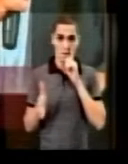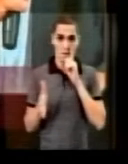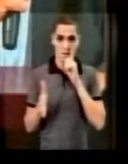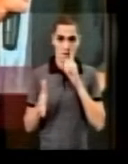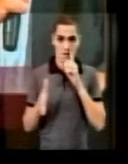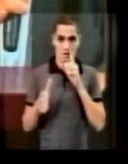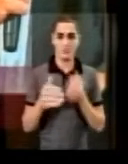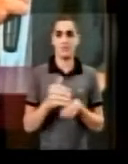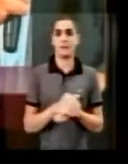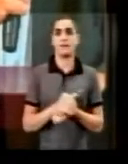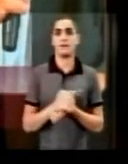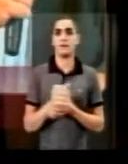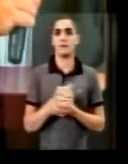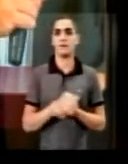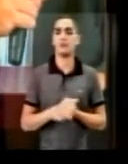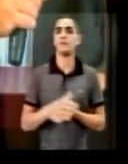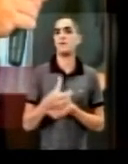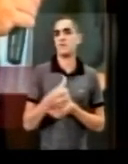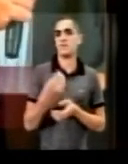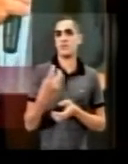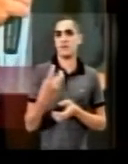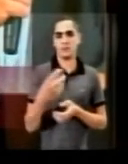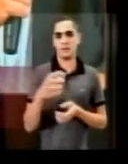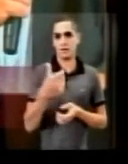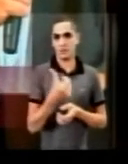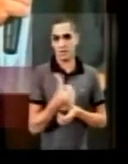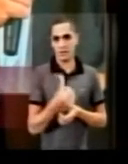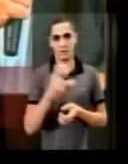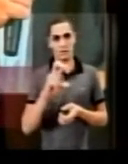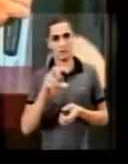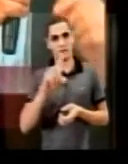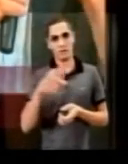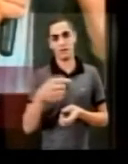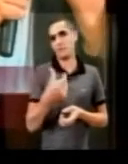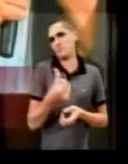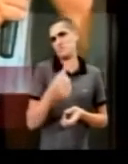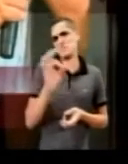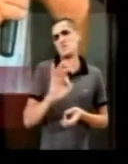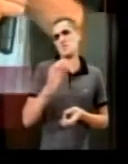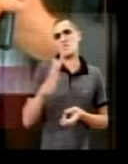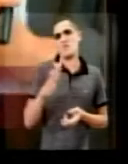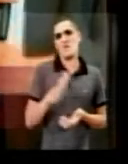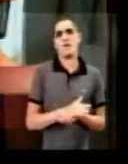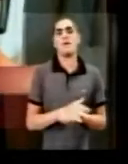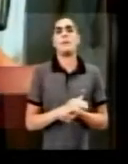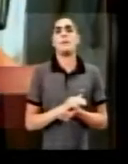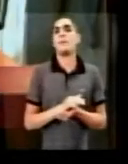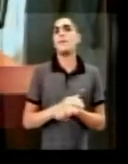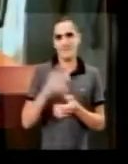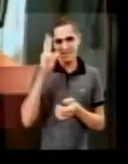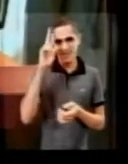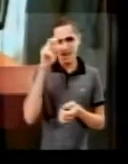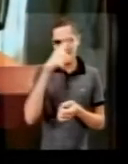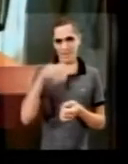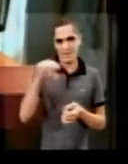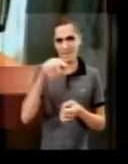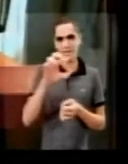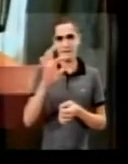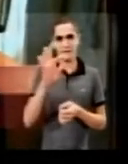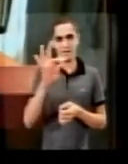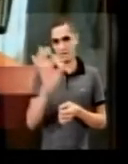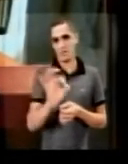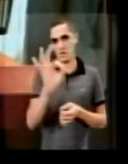65,96%. Vocês se lembram que era essa nossa taxa no dia que nós fomos para a